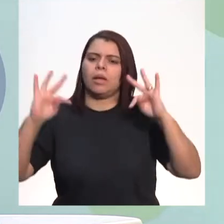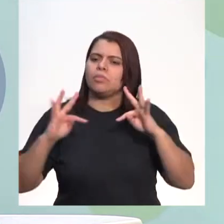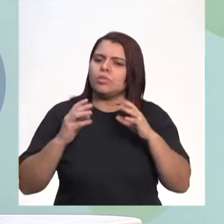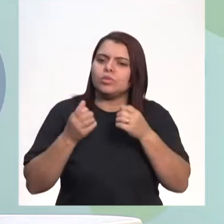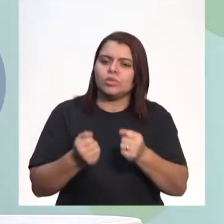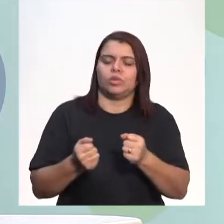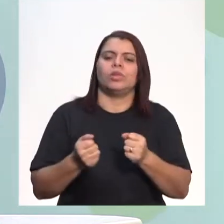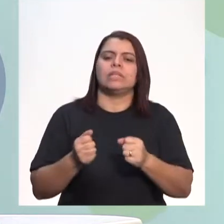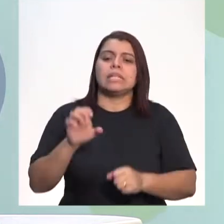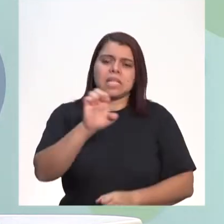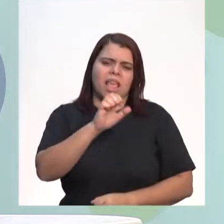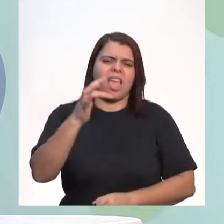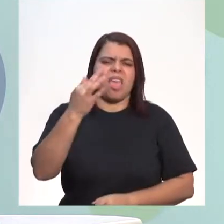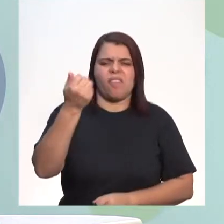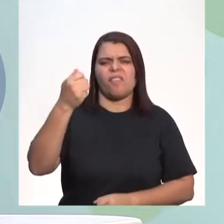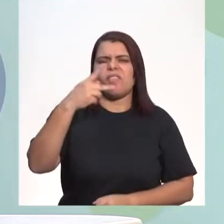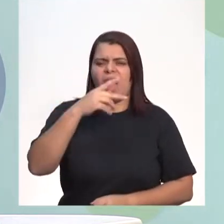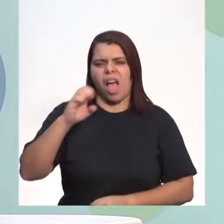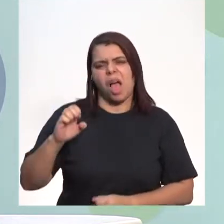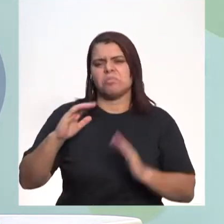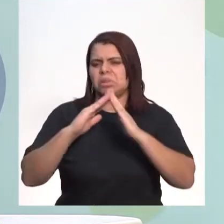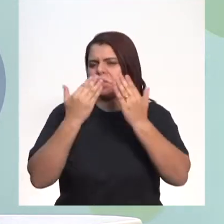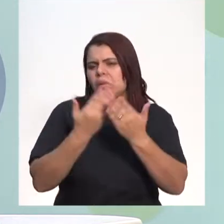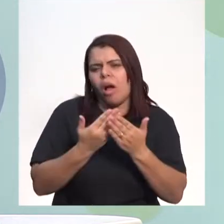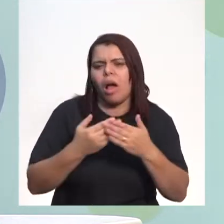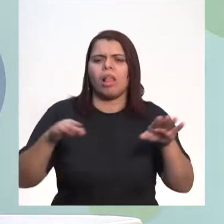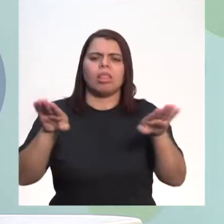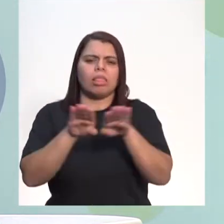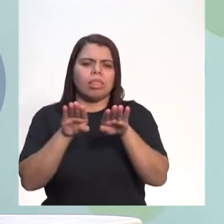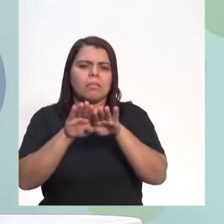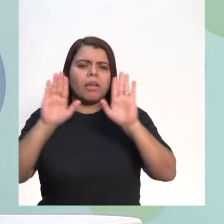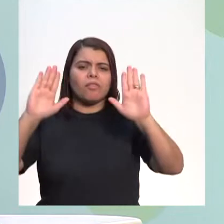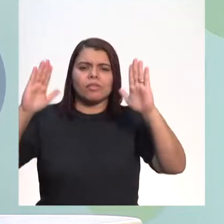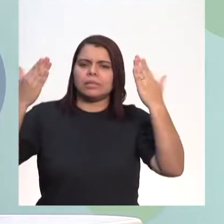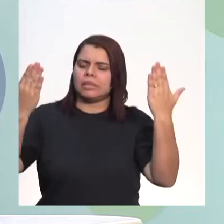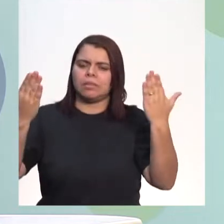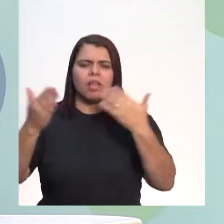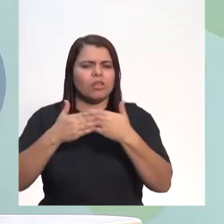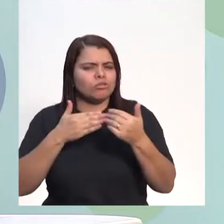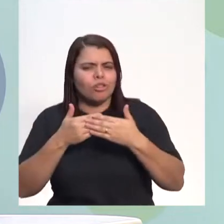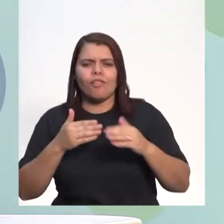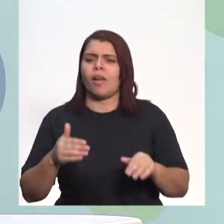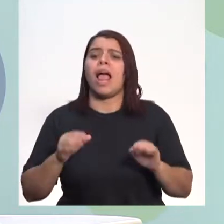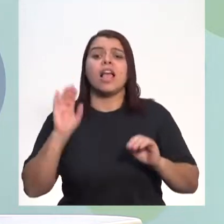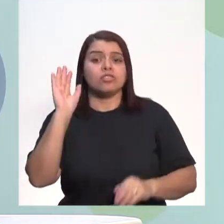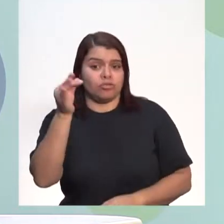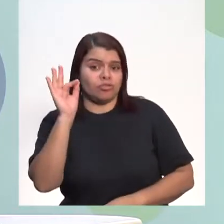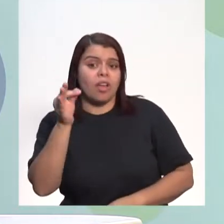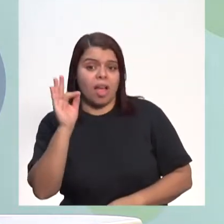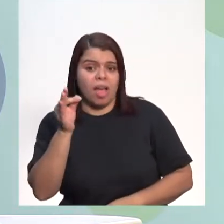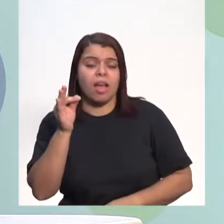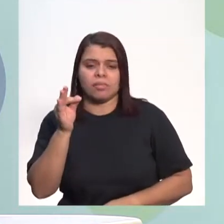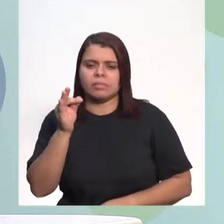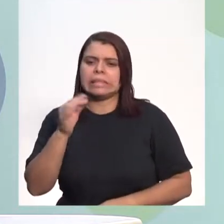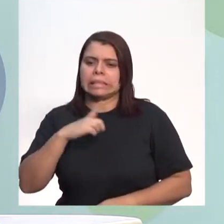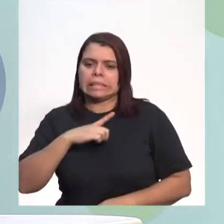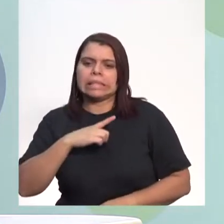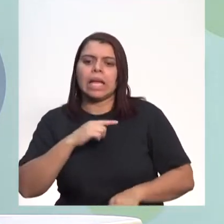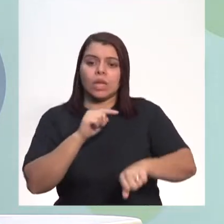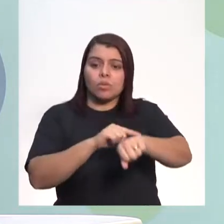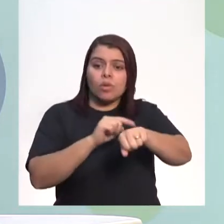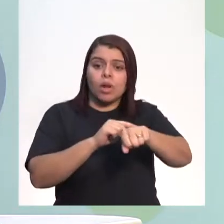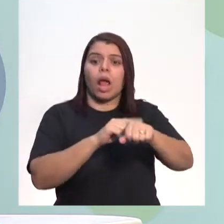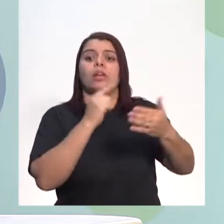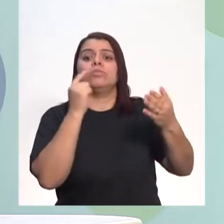ensino e pela própria escola. De qualquer forma, já fica agendado o período da manhã. Claro que nós temos